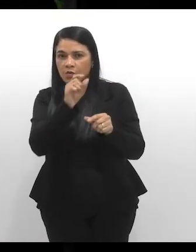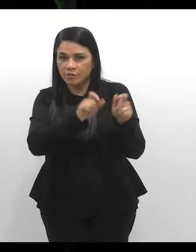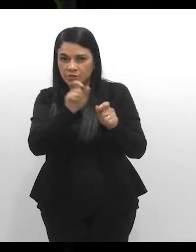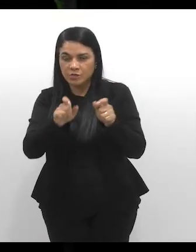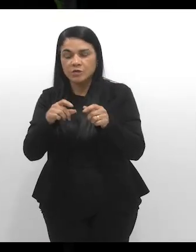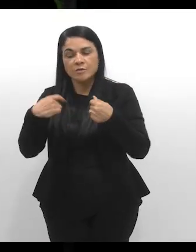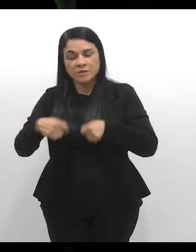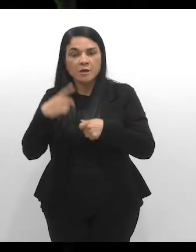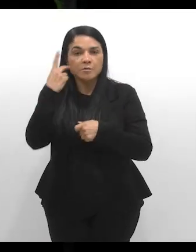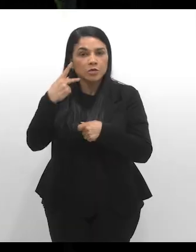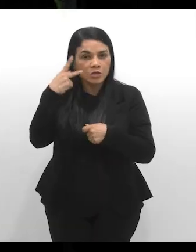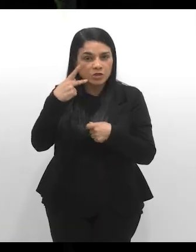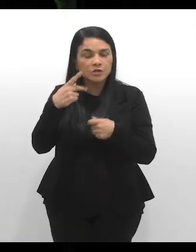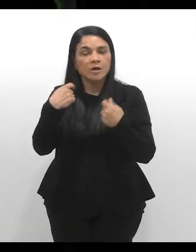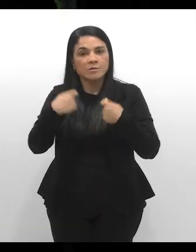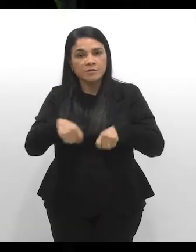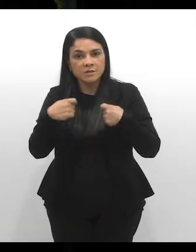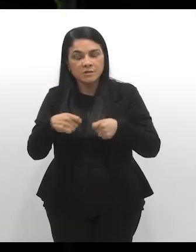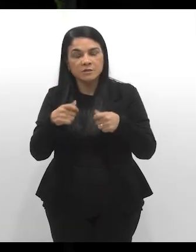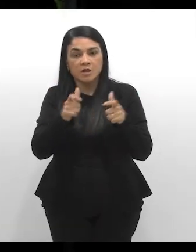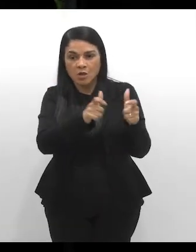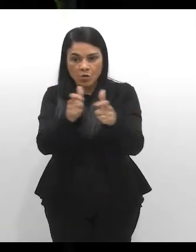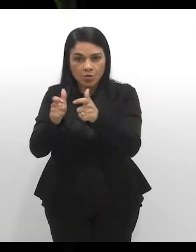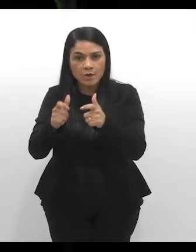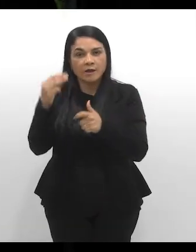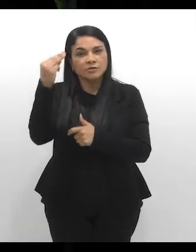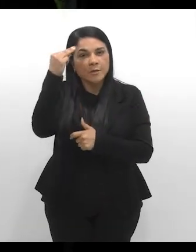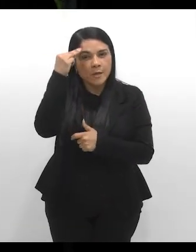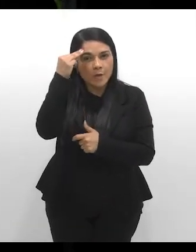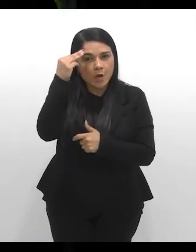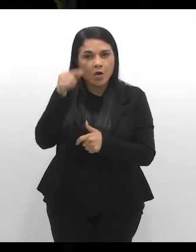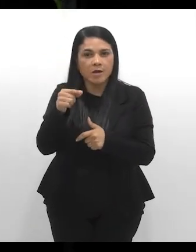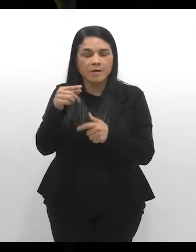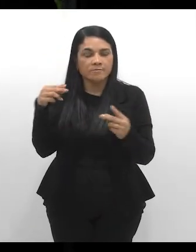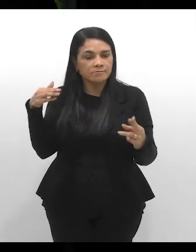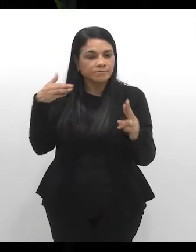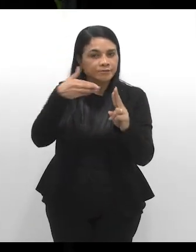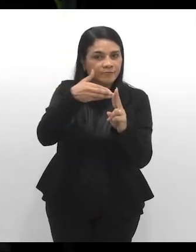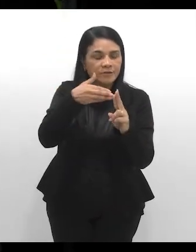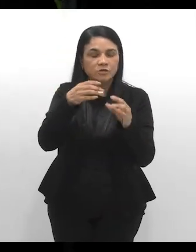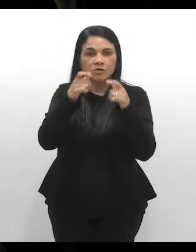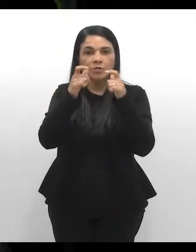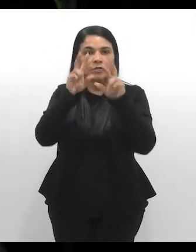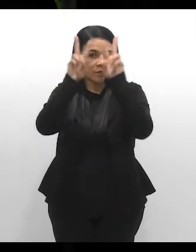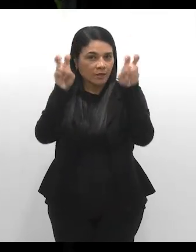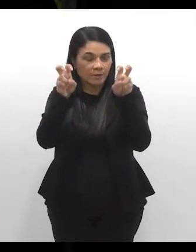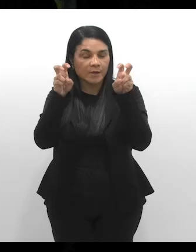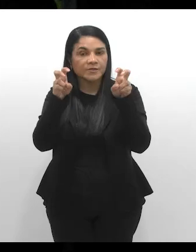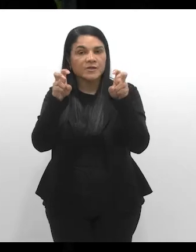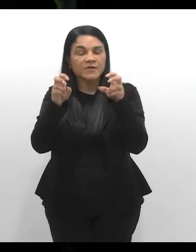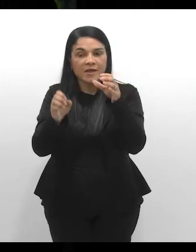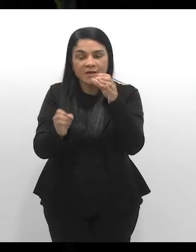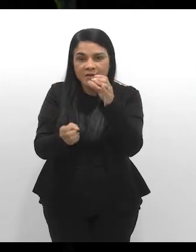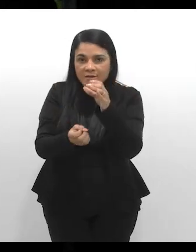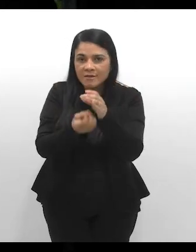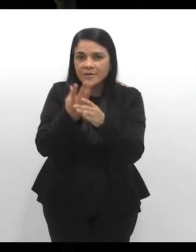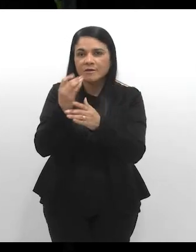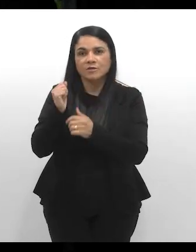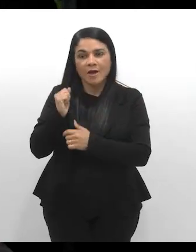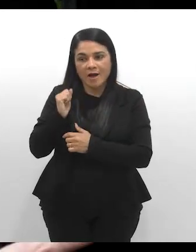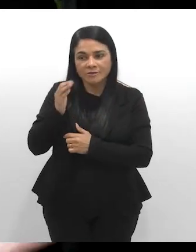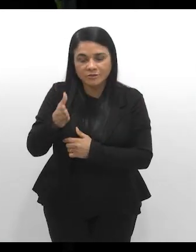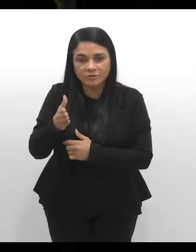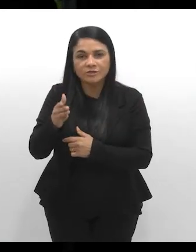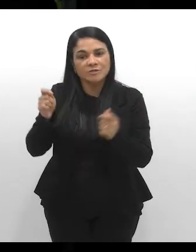atender essas pessoas, você tem que ter espaços de memória relacionados a esse tema e vai criando condições para que a